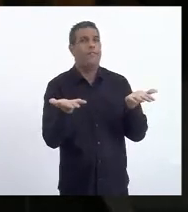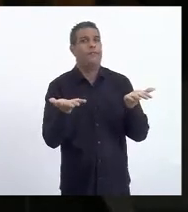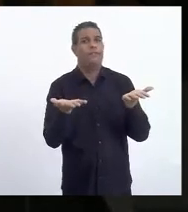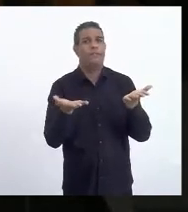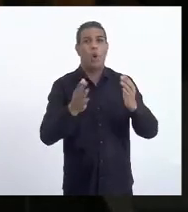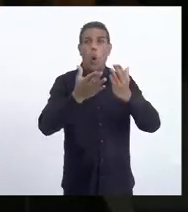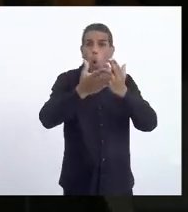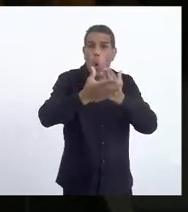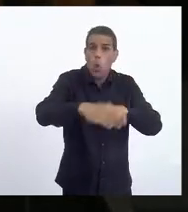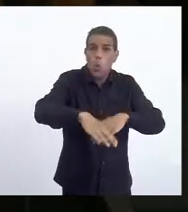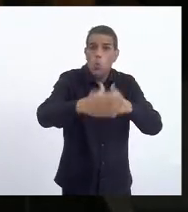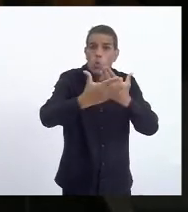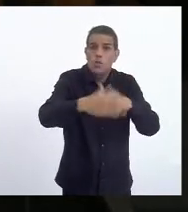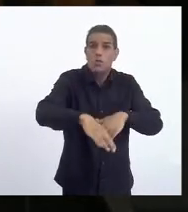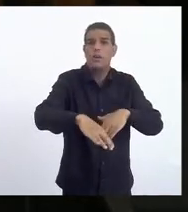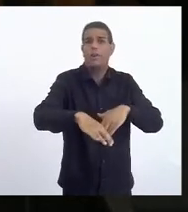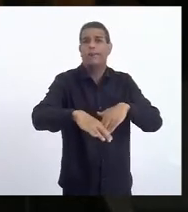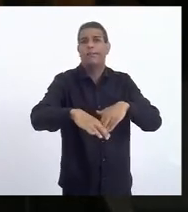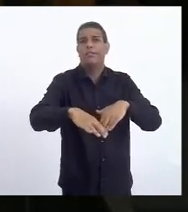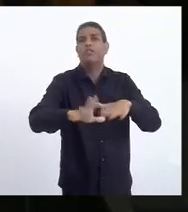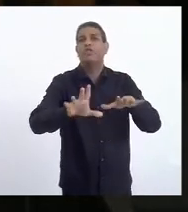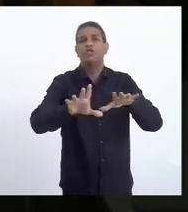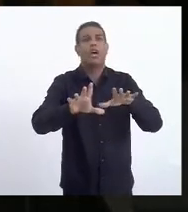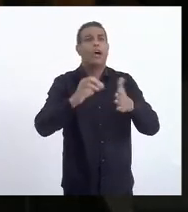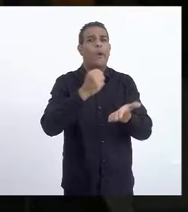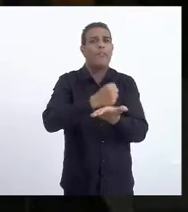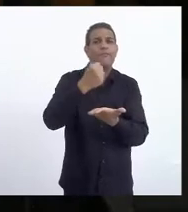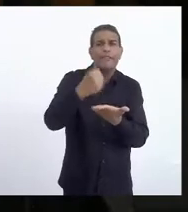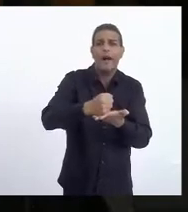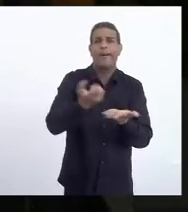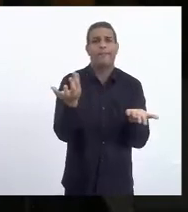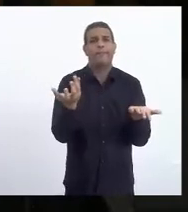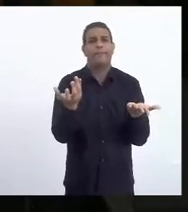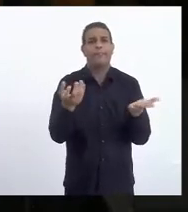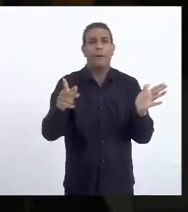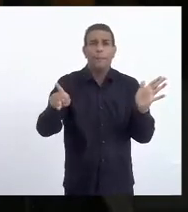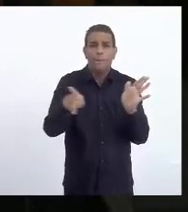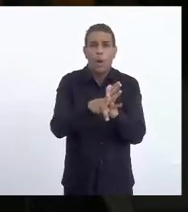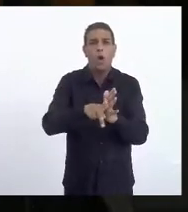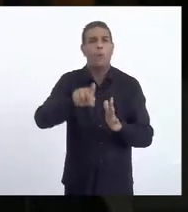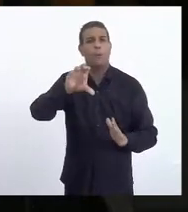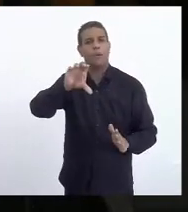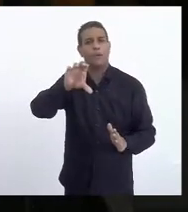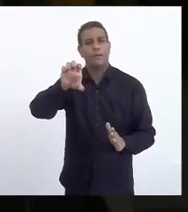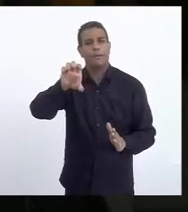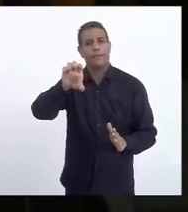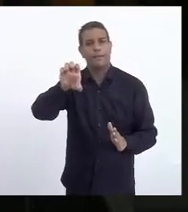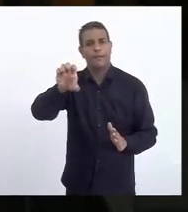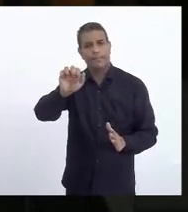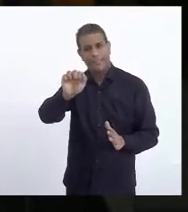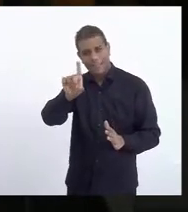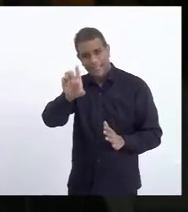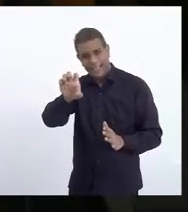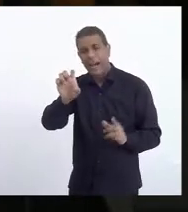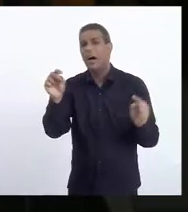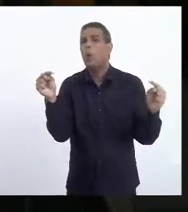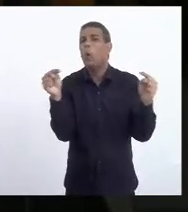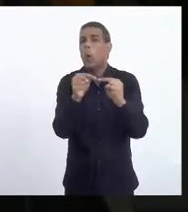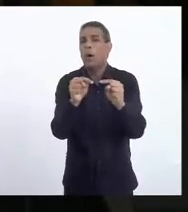o concursados celetistas da Cedae visto